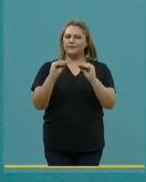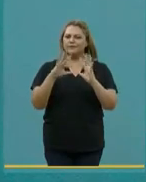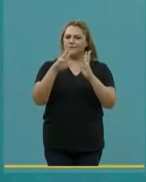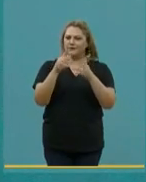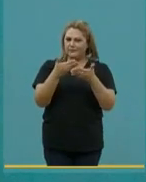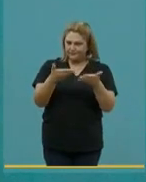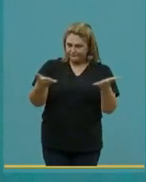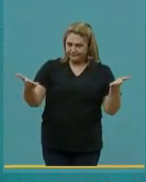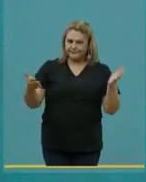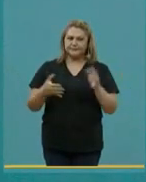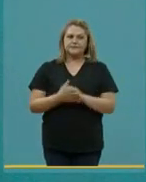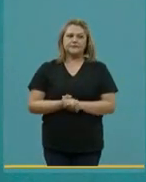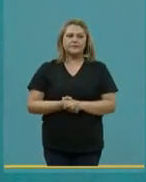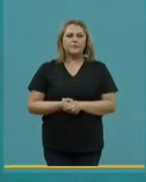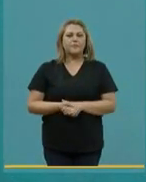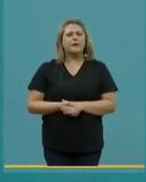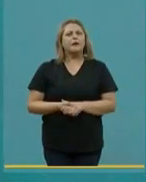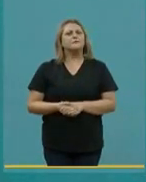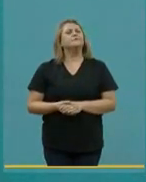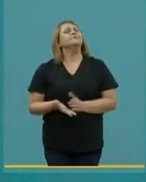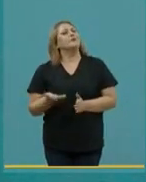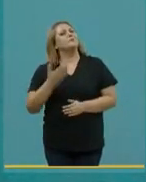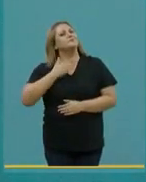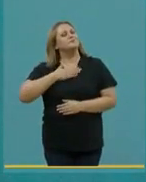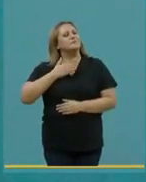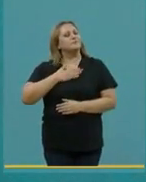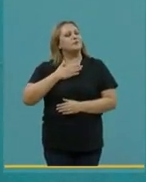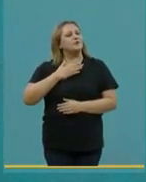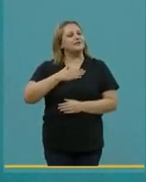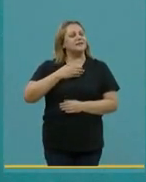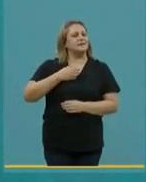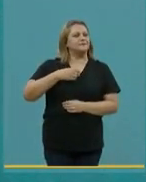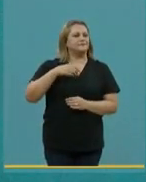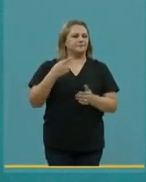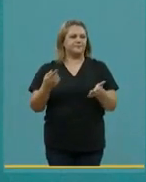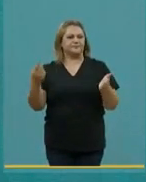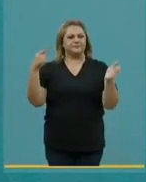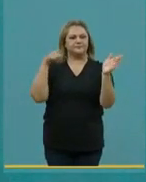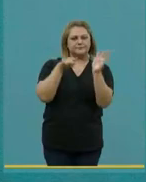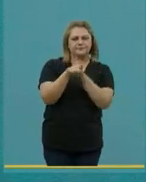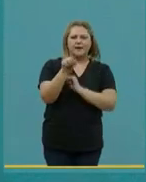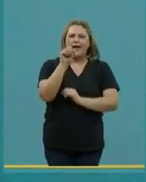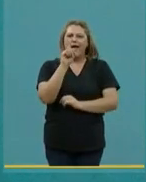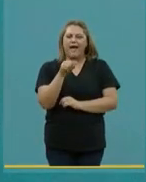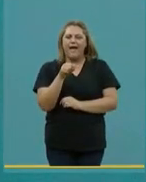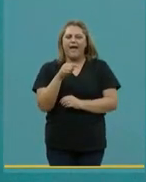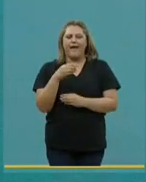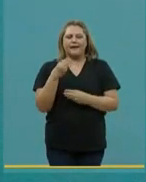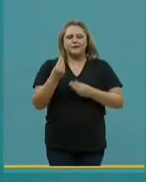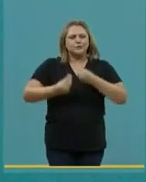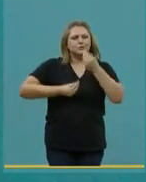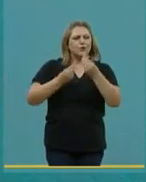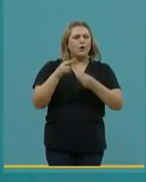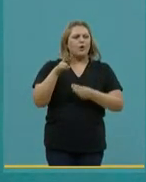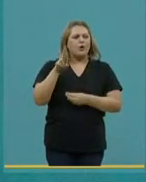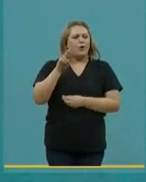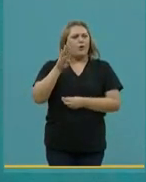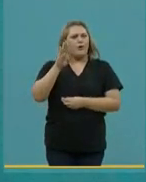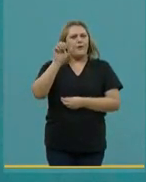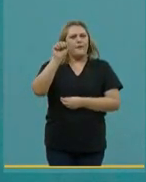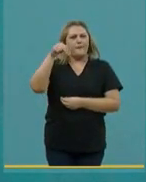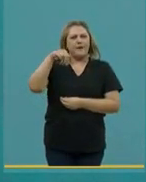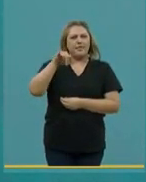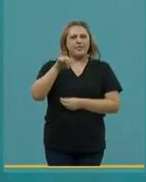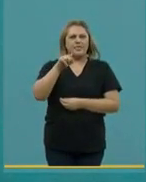candidato me pergunta sobre organização é o brasil tem um processo de urbanização marcadamente terciário